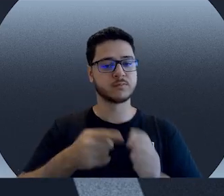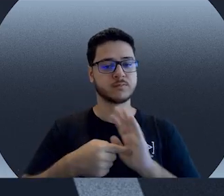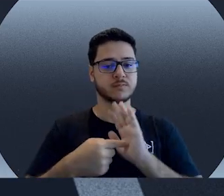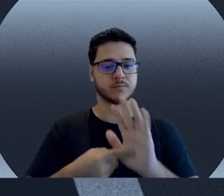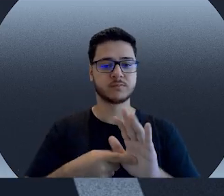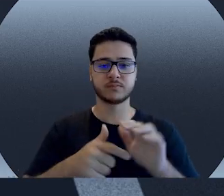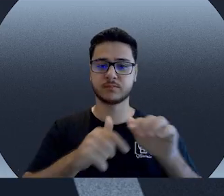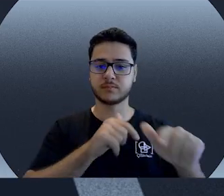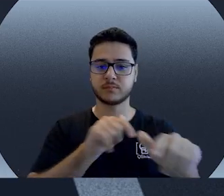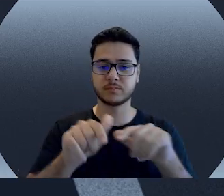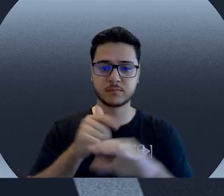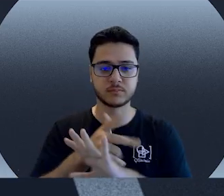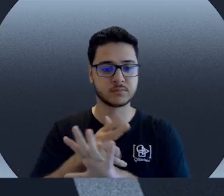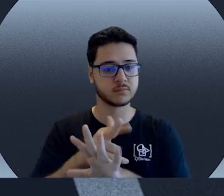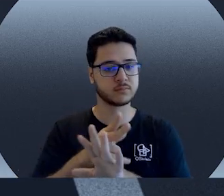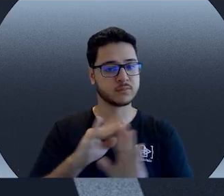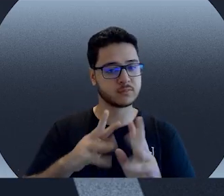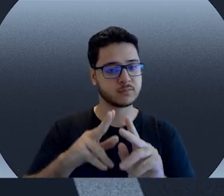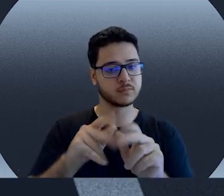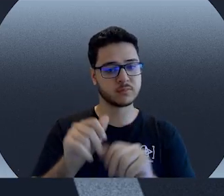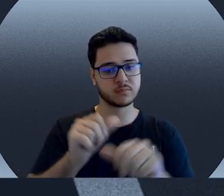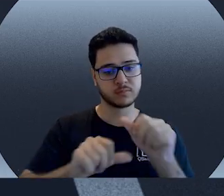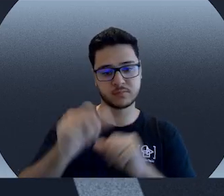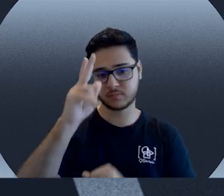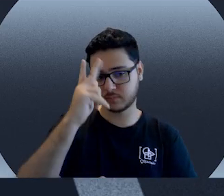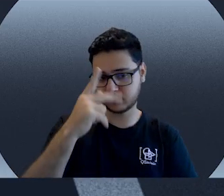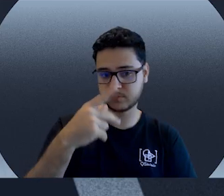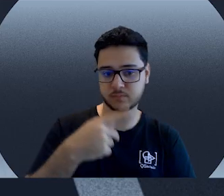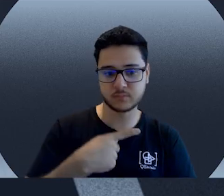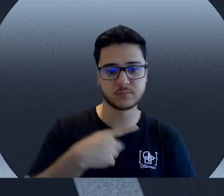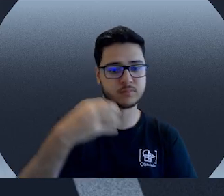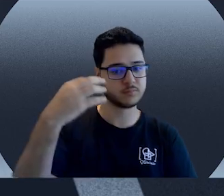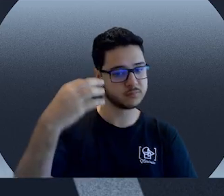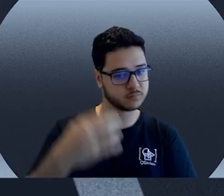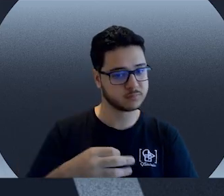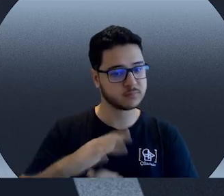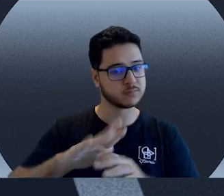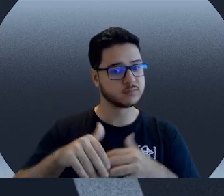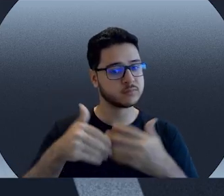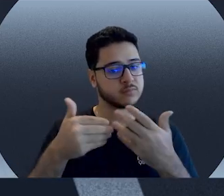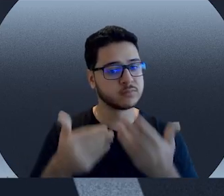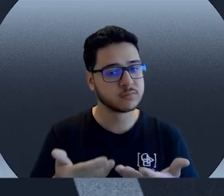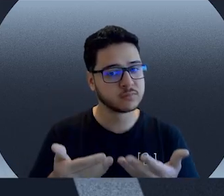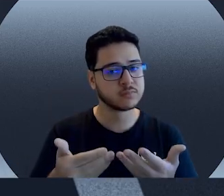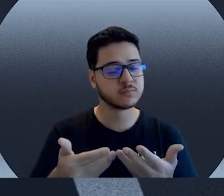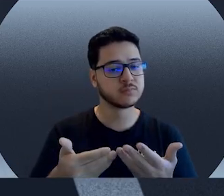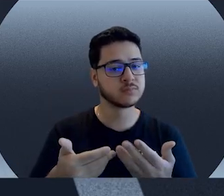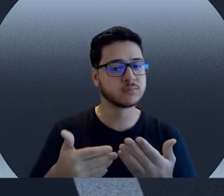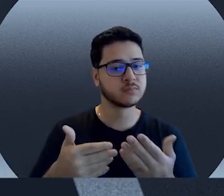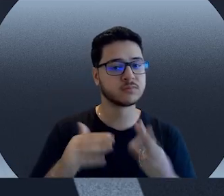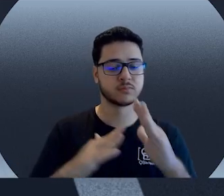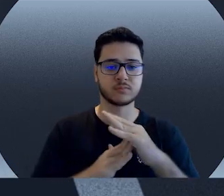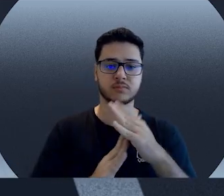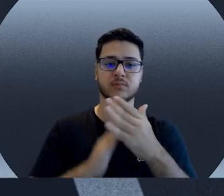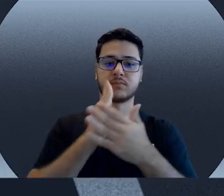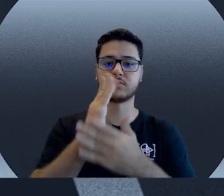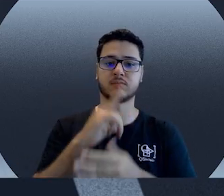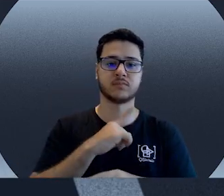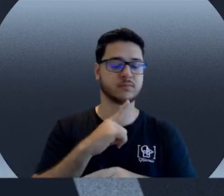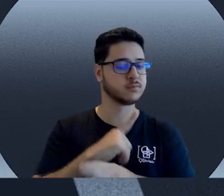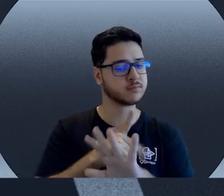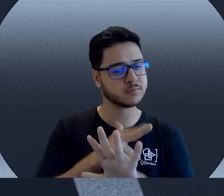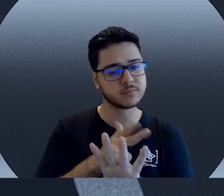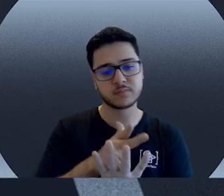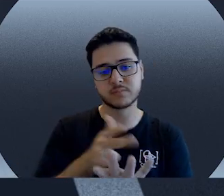nesse engajamento? Tudo isso virou um catálogo no final da exposição, mas para além dessa obra, ele tem